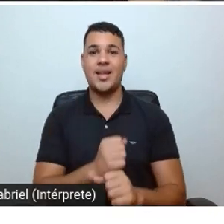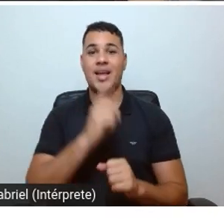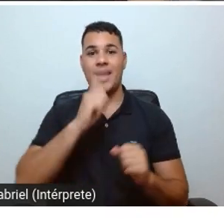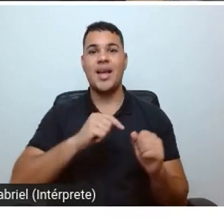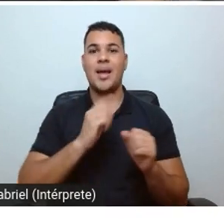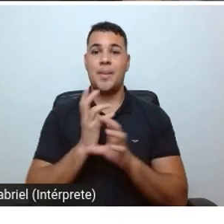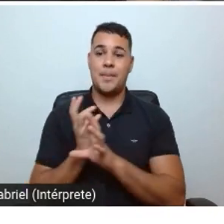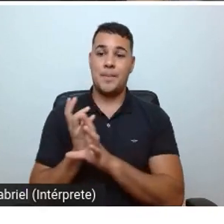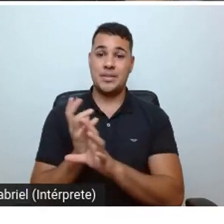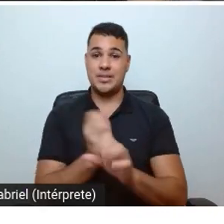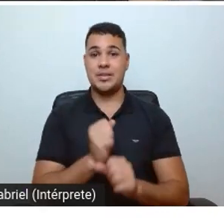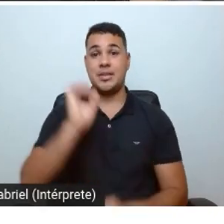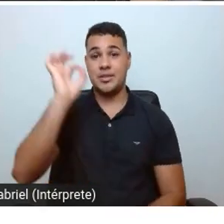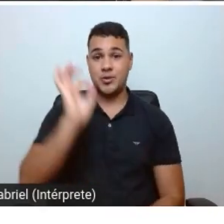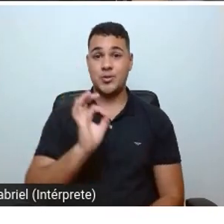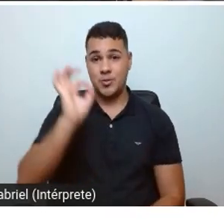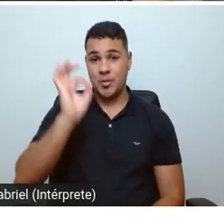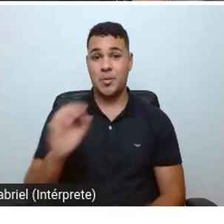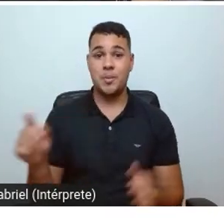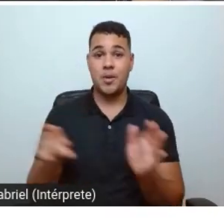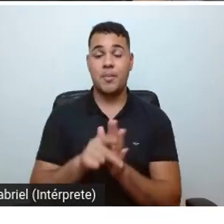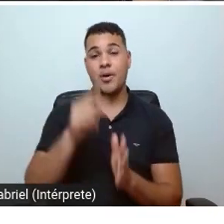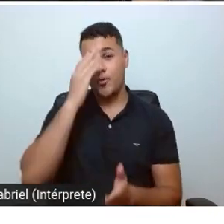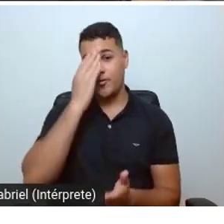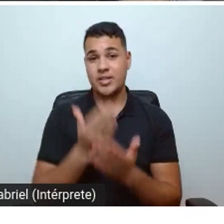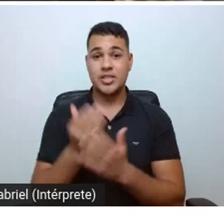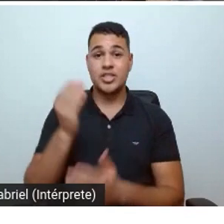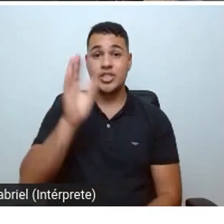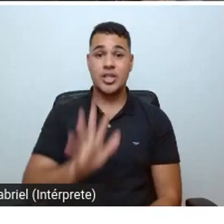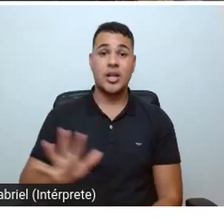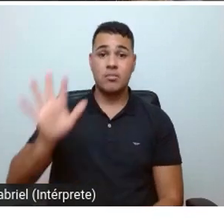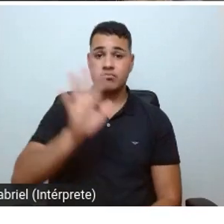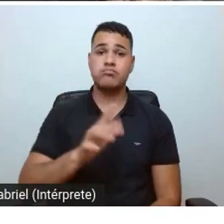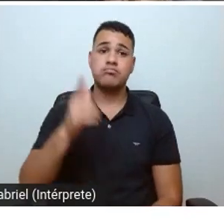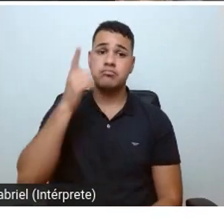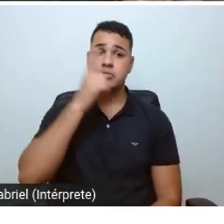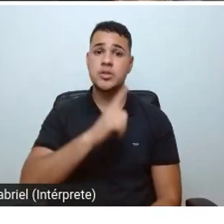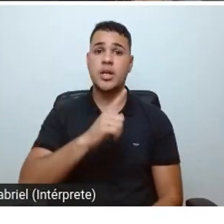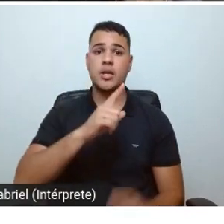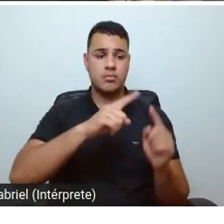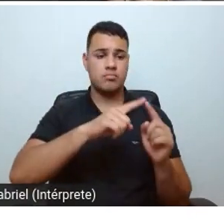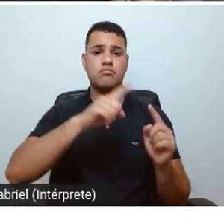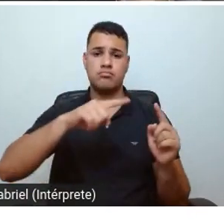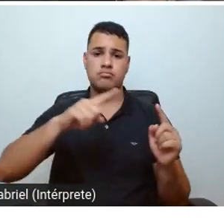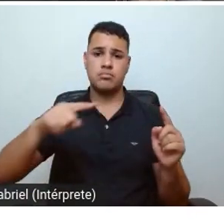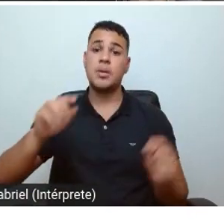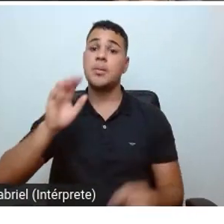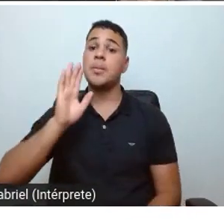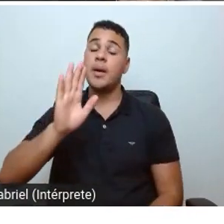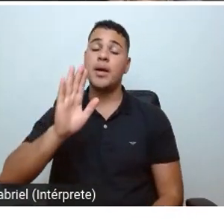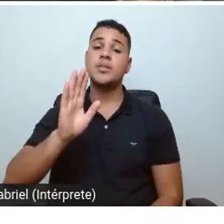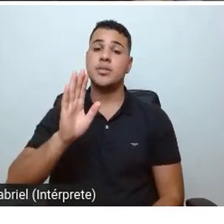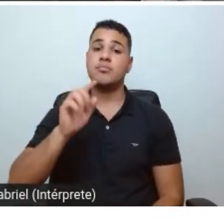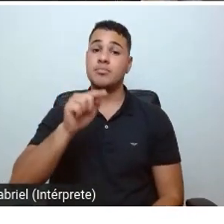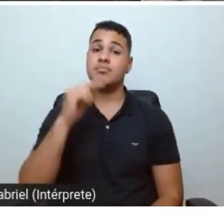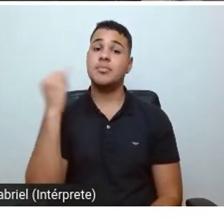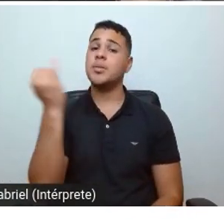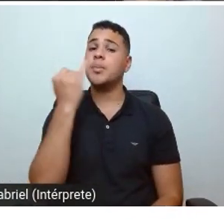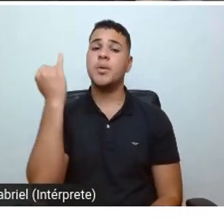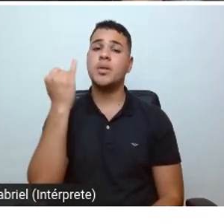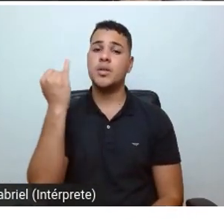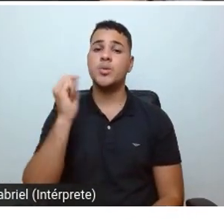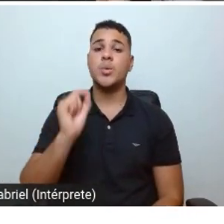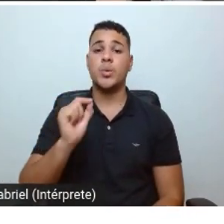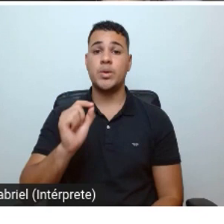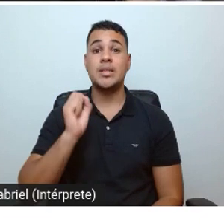geral do assistente virtual, consegue-se ter uma visão, mas aqui é importante reforçar que, para você conseguir